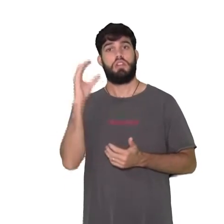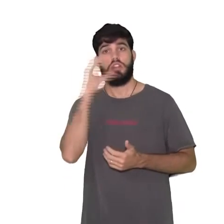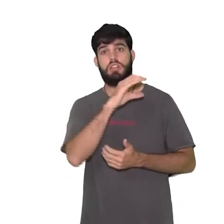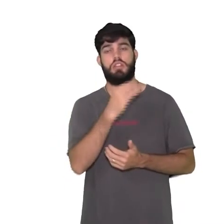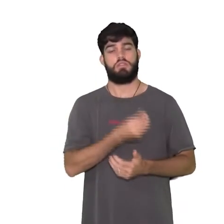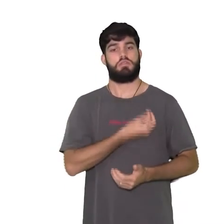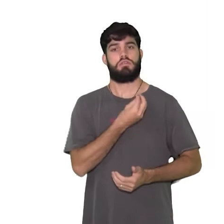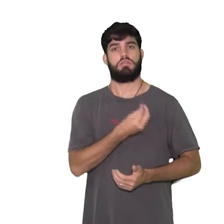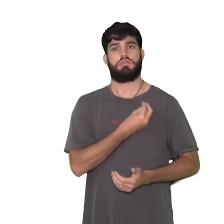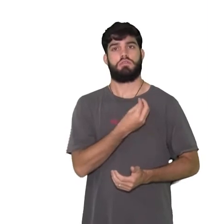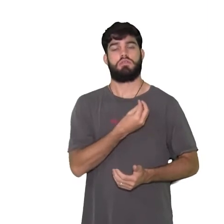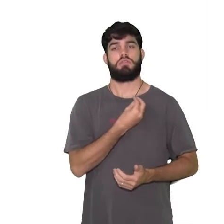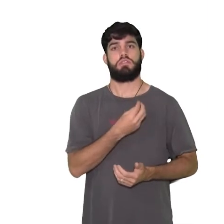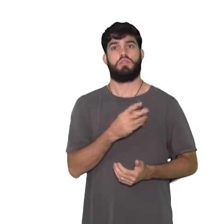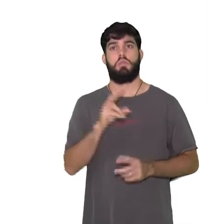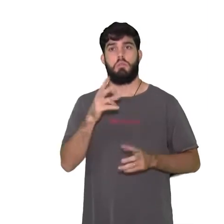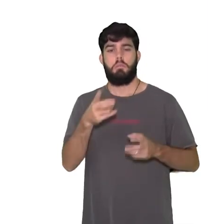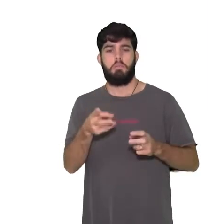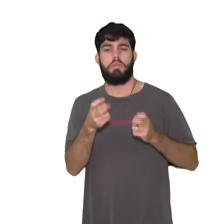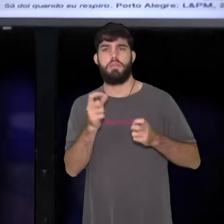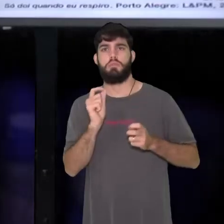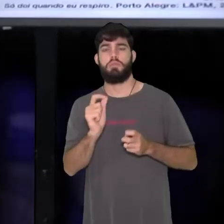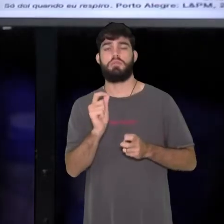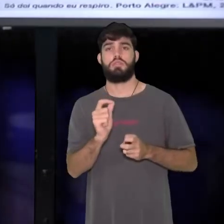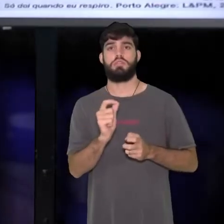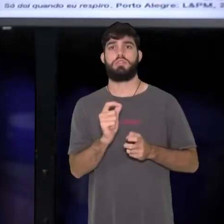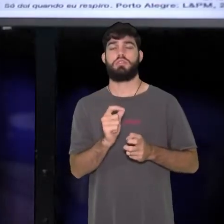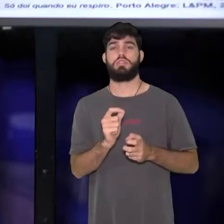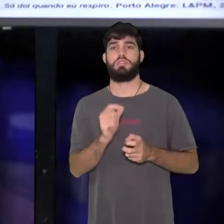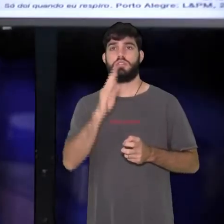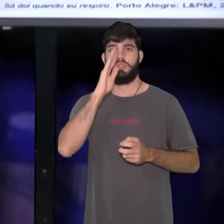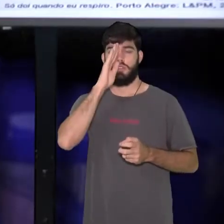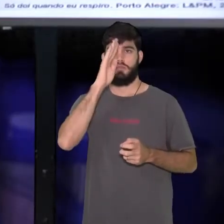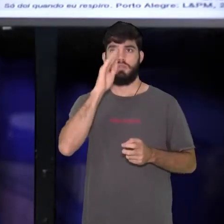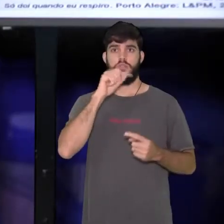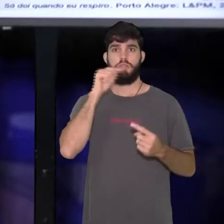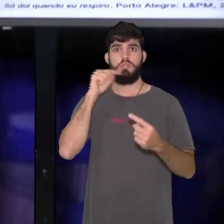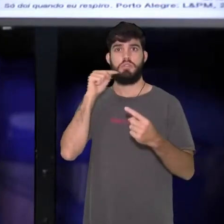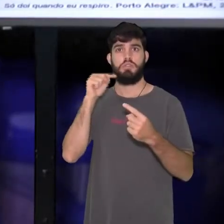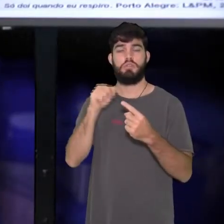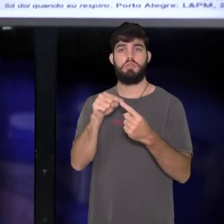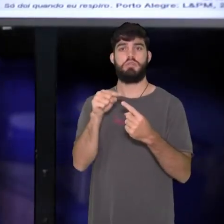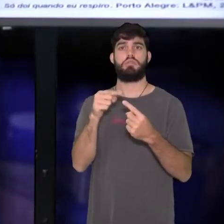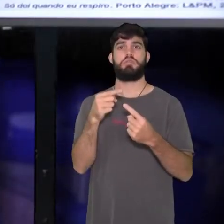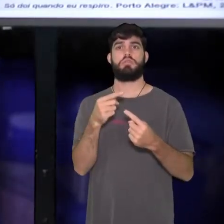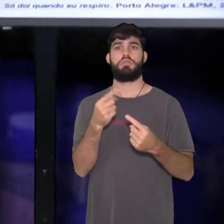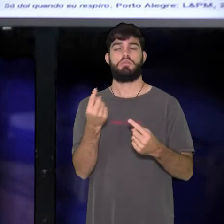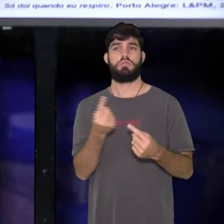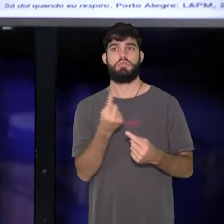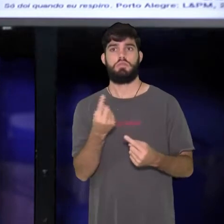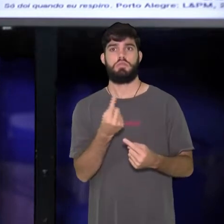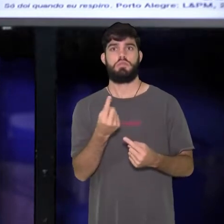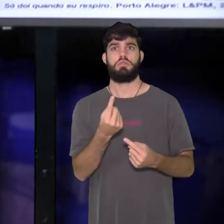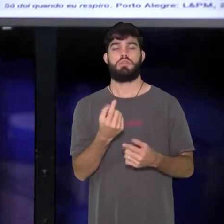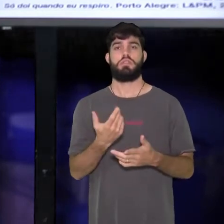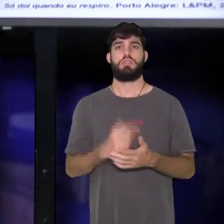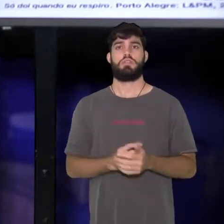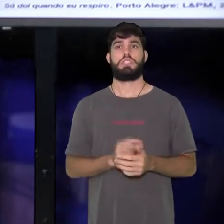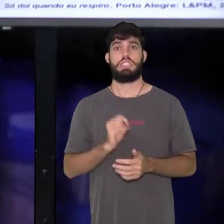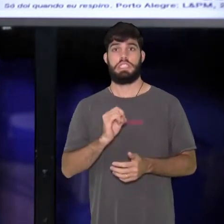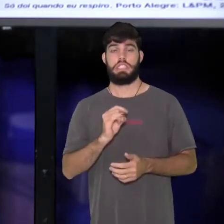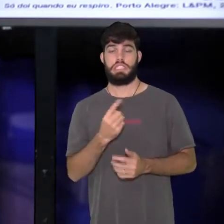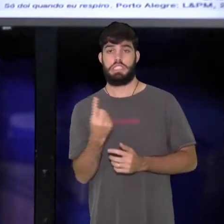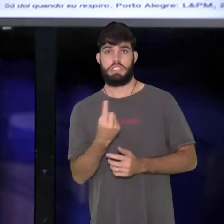na contemporaneidade. Veja que eu tenho aqui, o principal objetivo é mostrar que elas estão sós. Agora, se elas